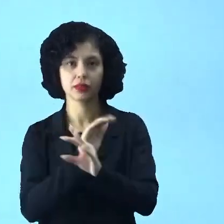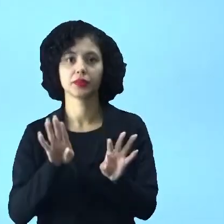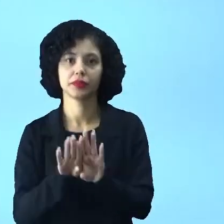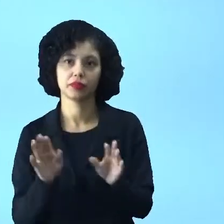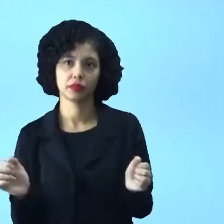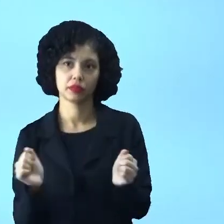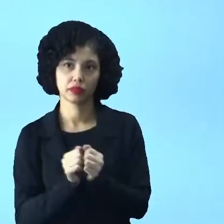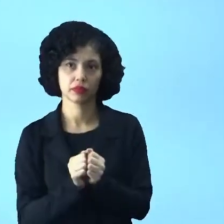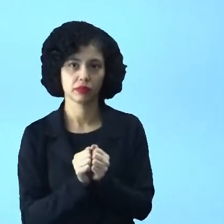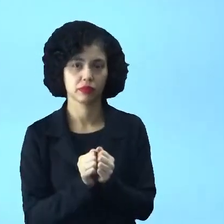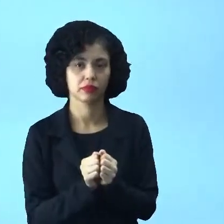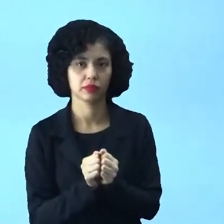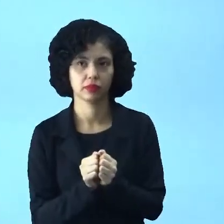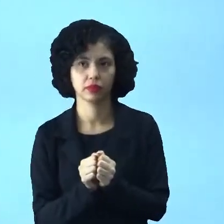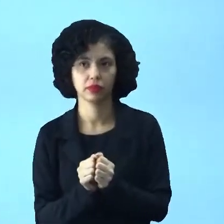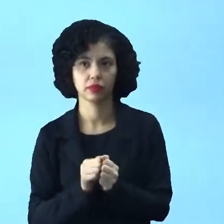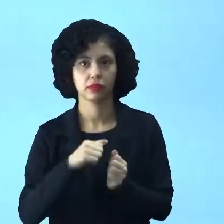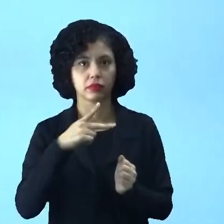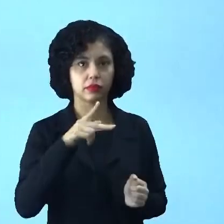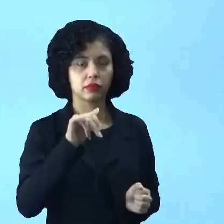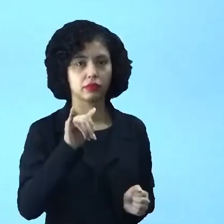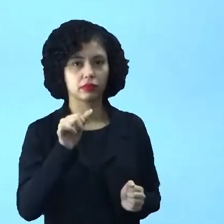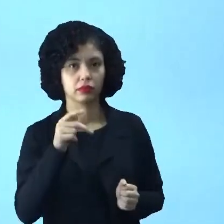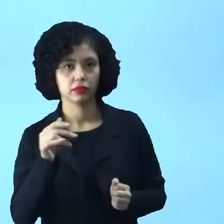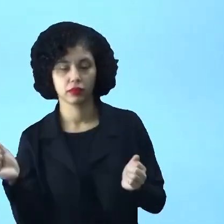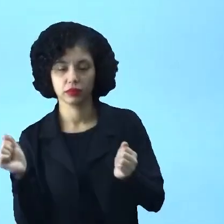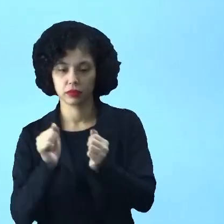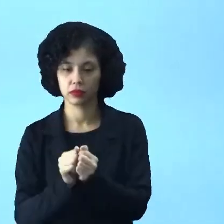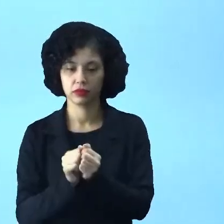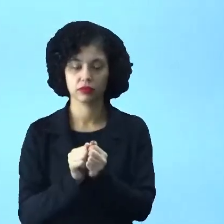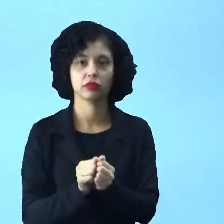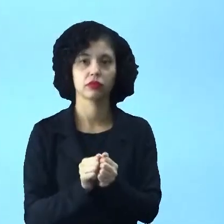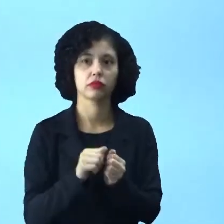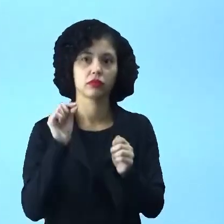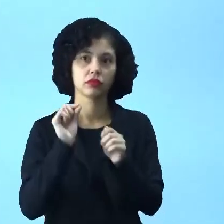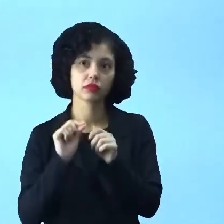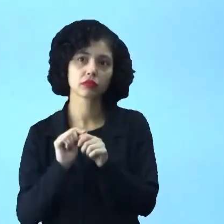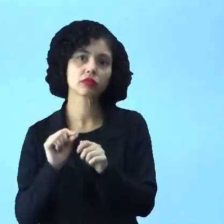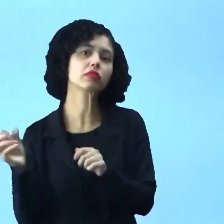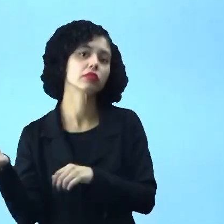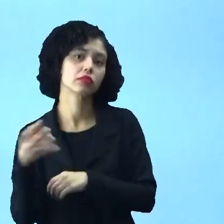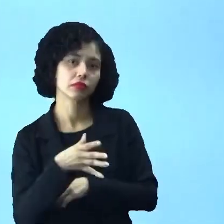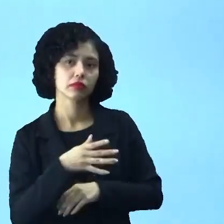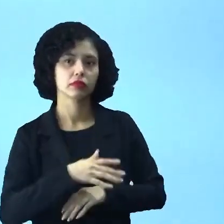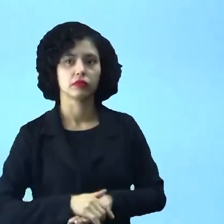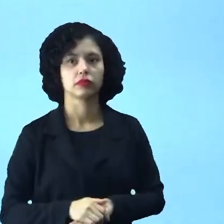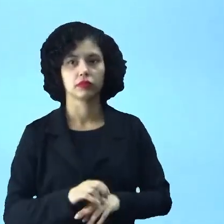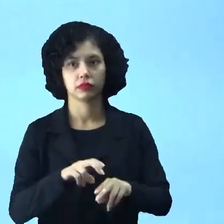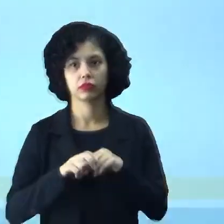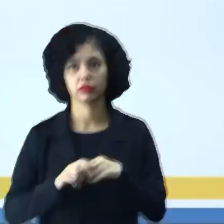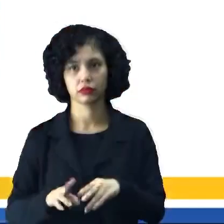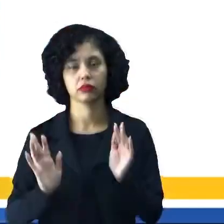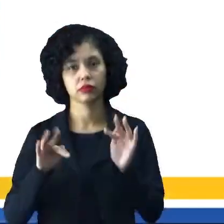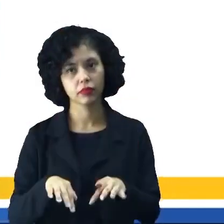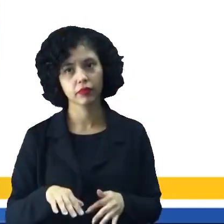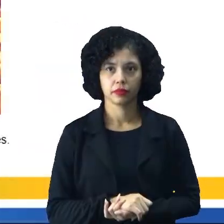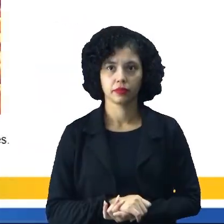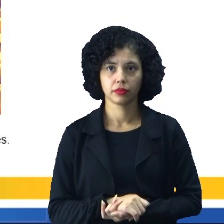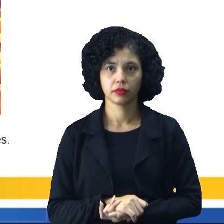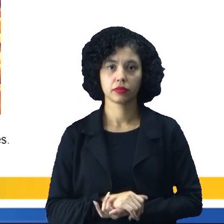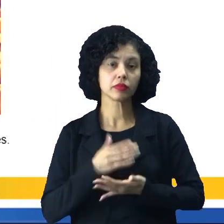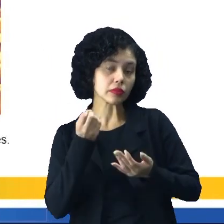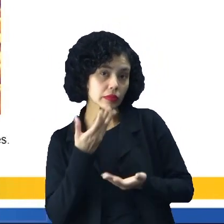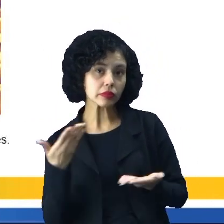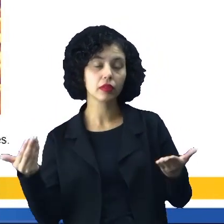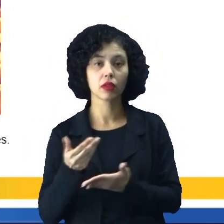com a pepsina, juntam o suco gástrico e fazem com que haja essa renovação. Então por isso que ele acaba não sendo irritado.